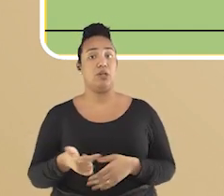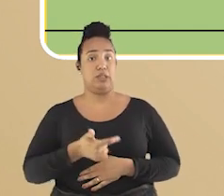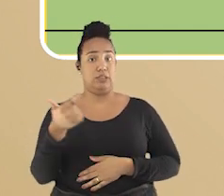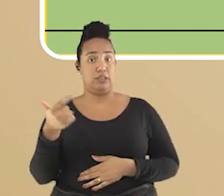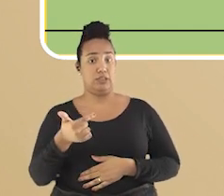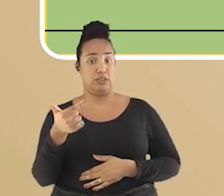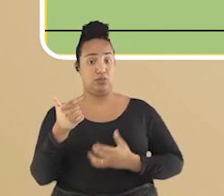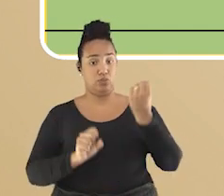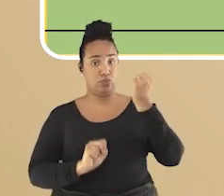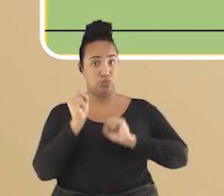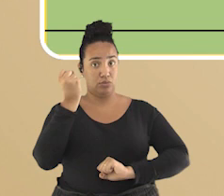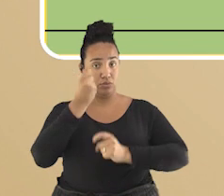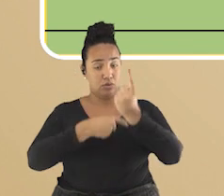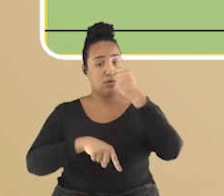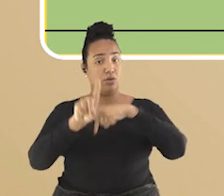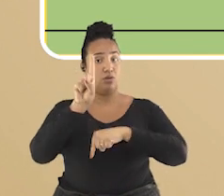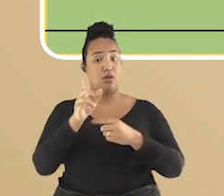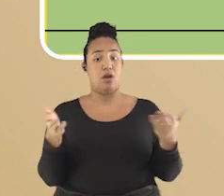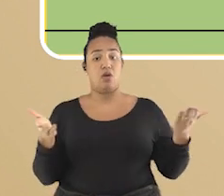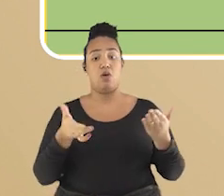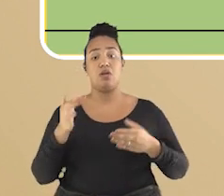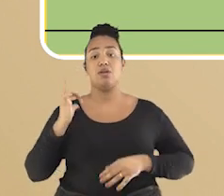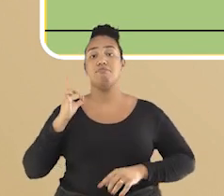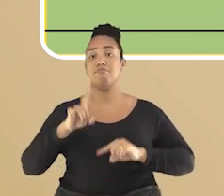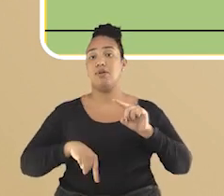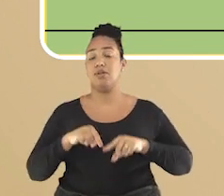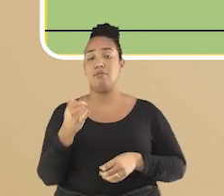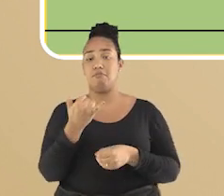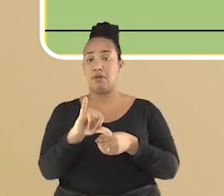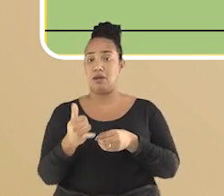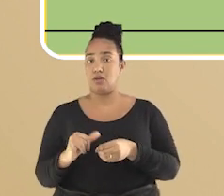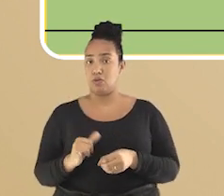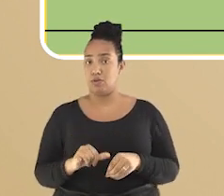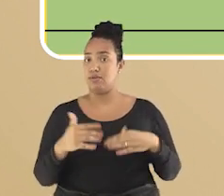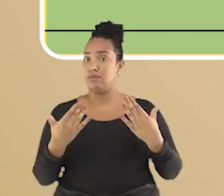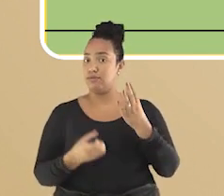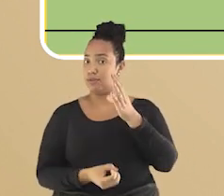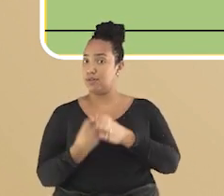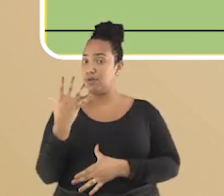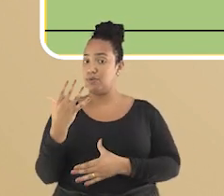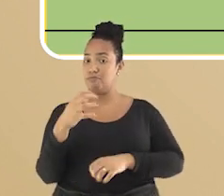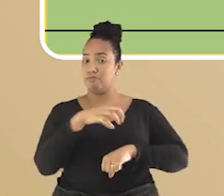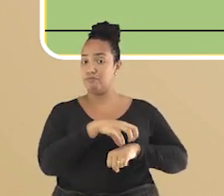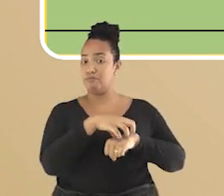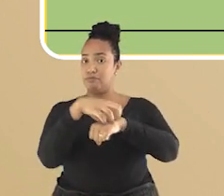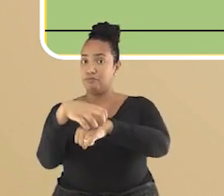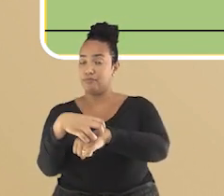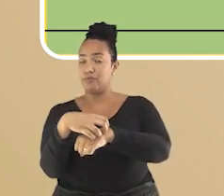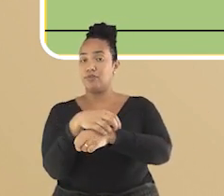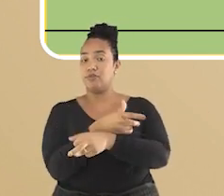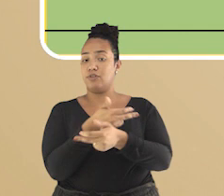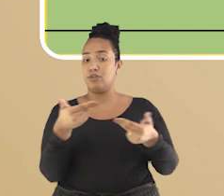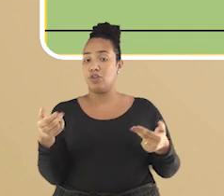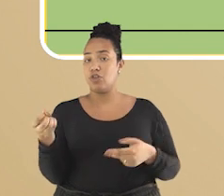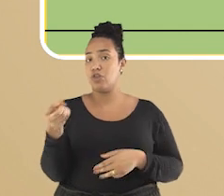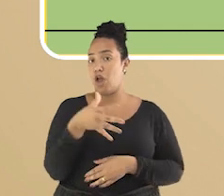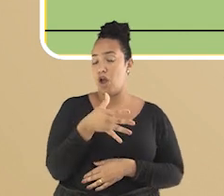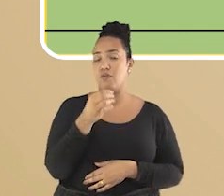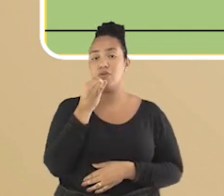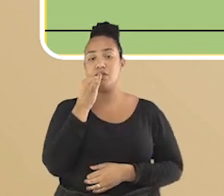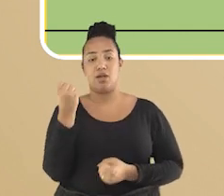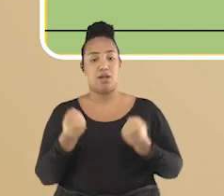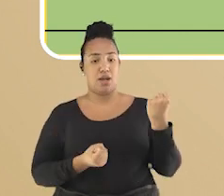Revolução Industrial, com o uso do petróleo, novos meios de transporte foram criados, como os carros e